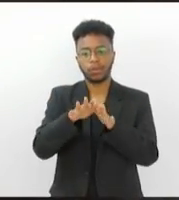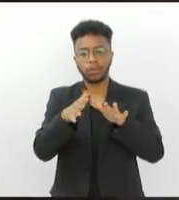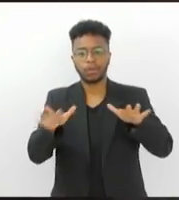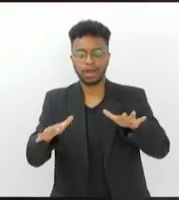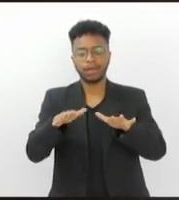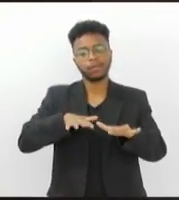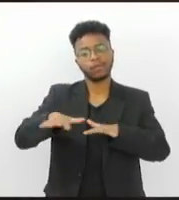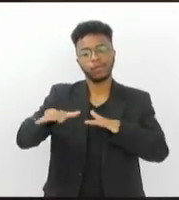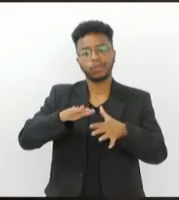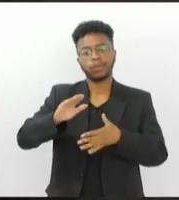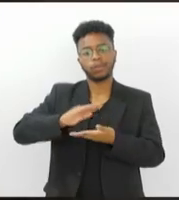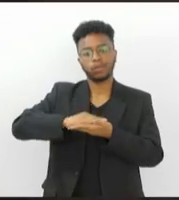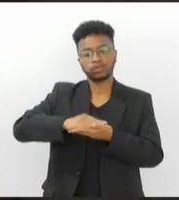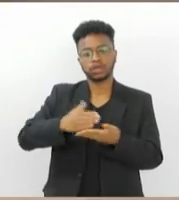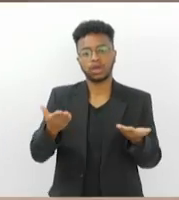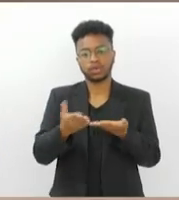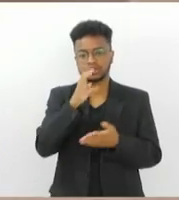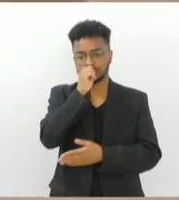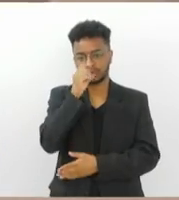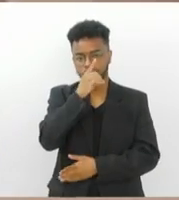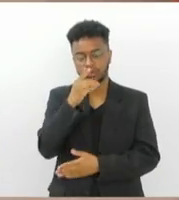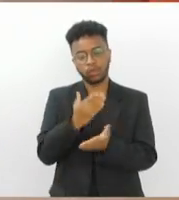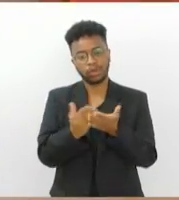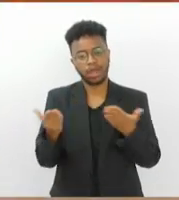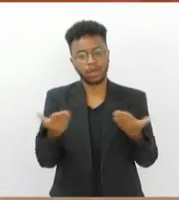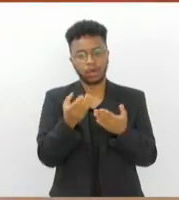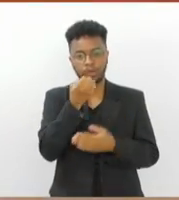O Bond alerge começa agora